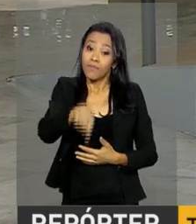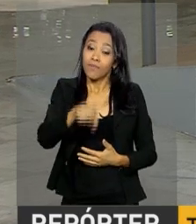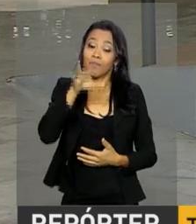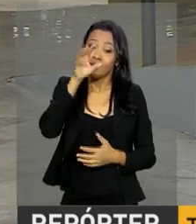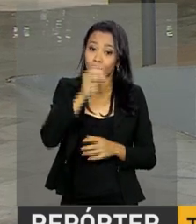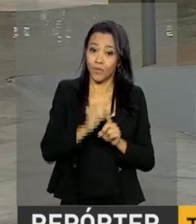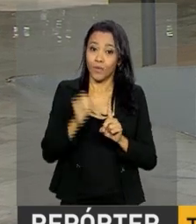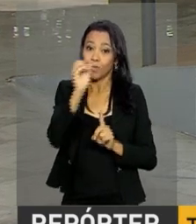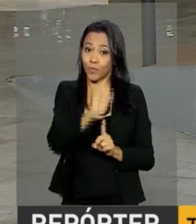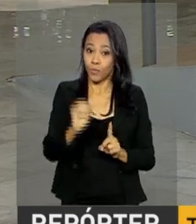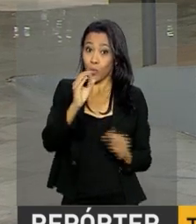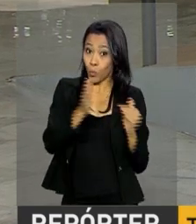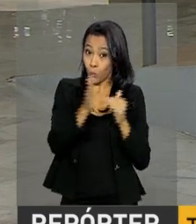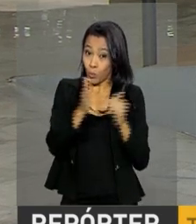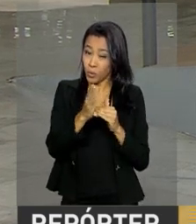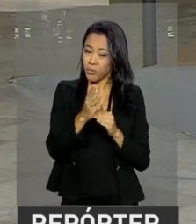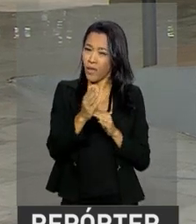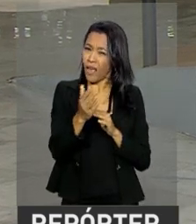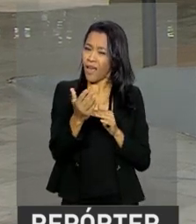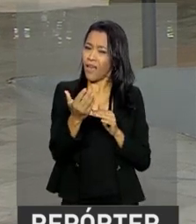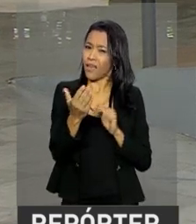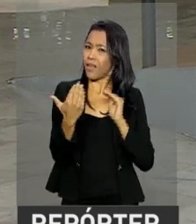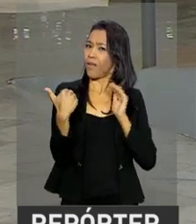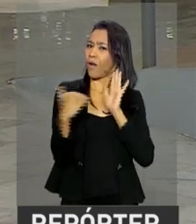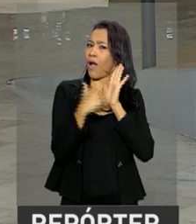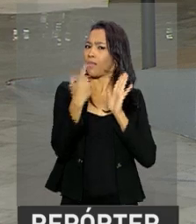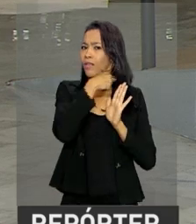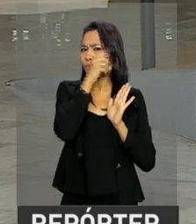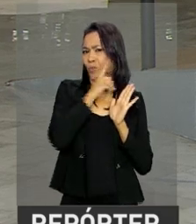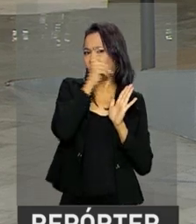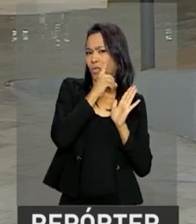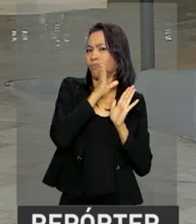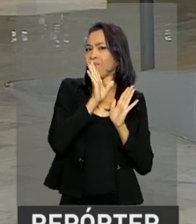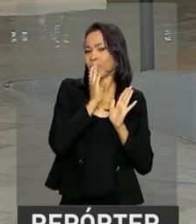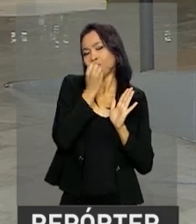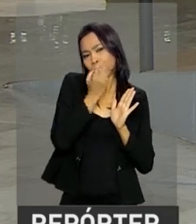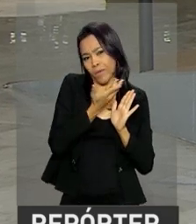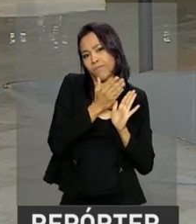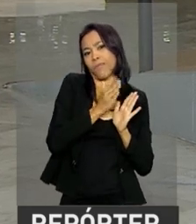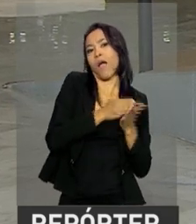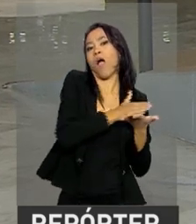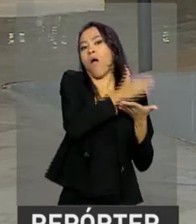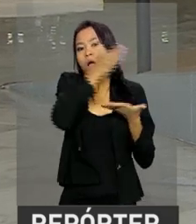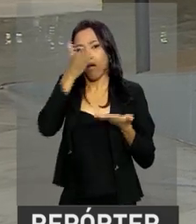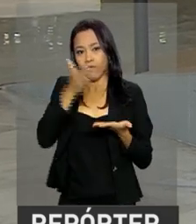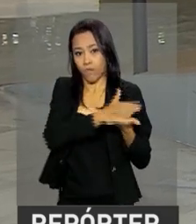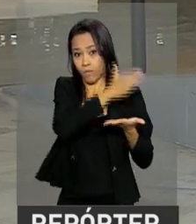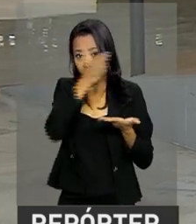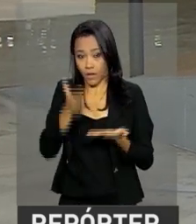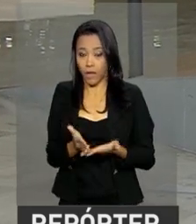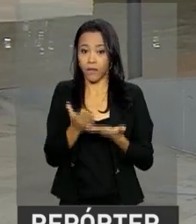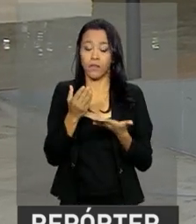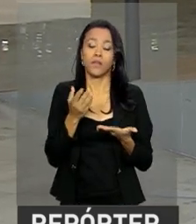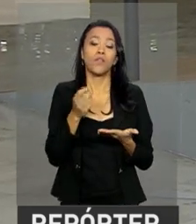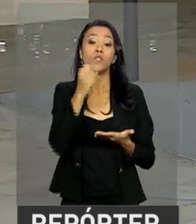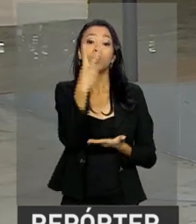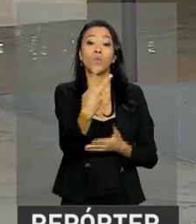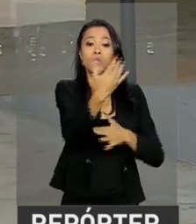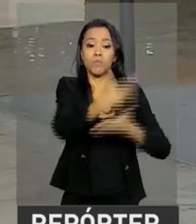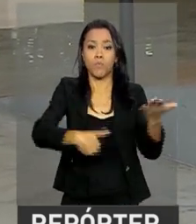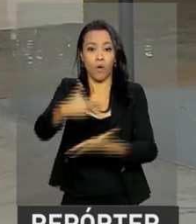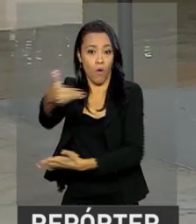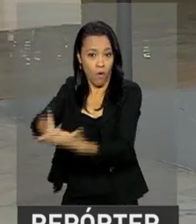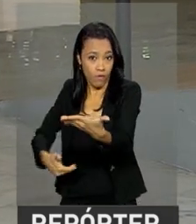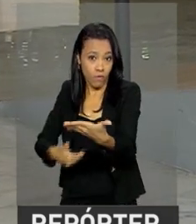do domingo mas quem ainda não fez a simulação ganhou mais essa semana para para fazer o teste está dividido em duas provas e a